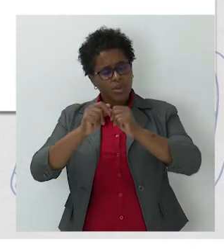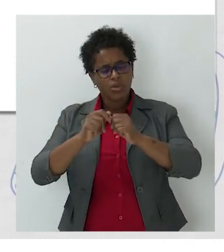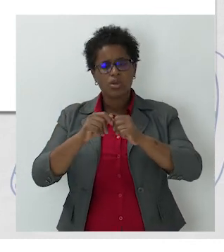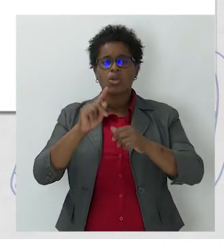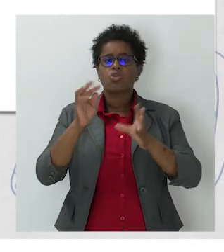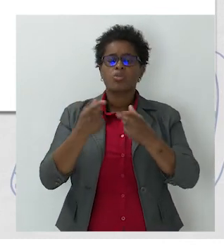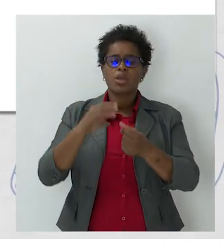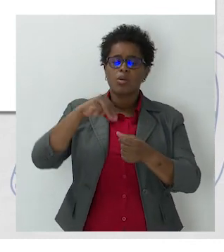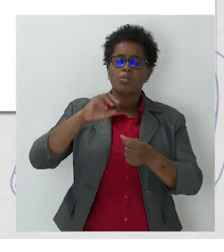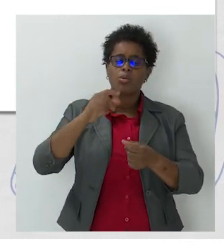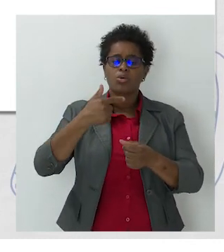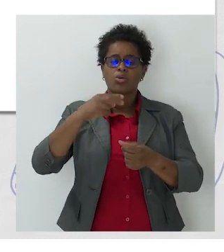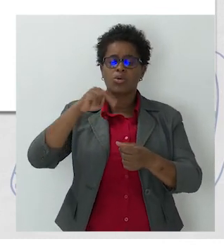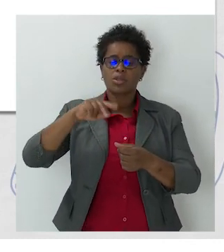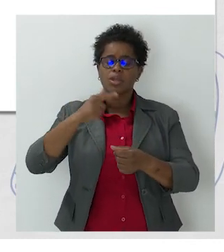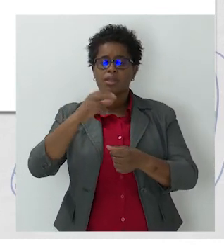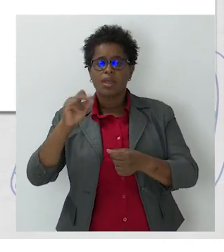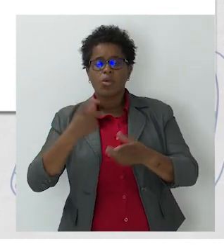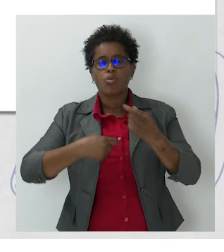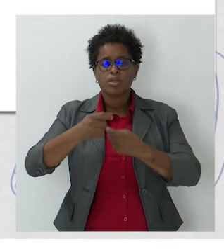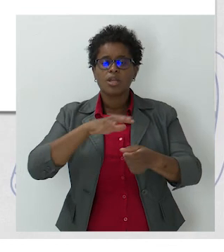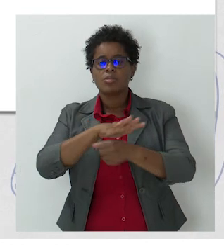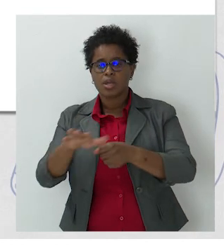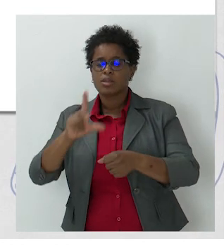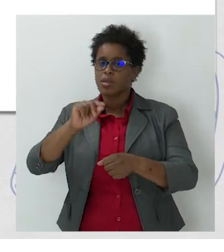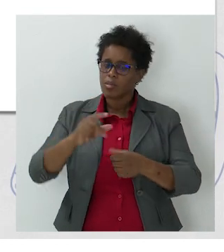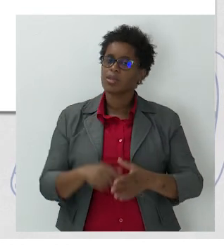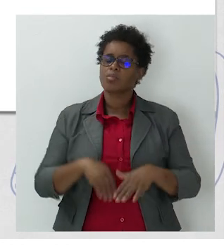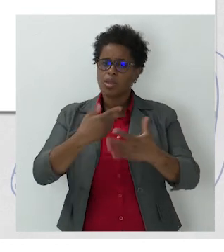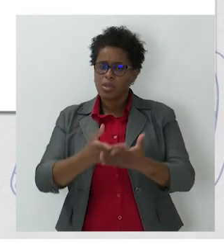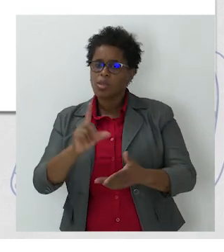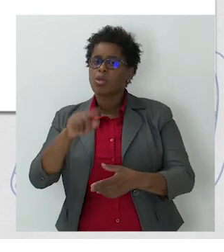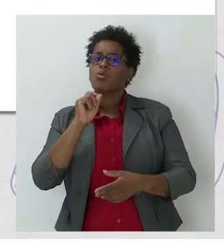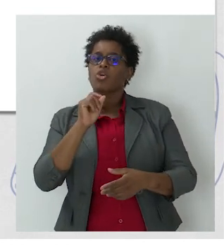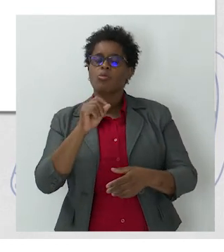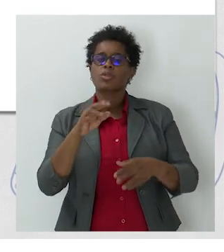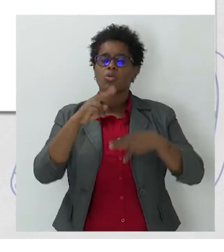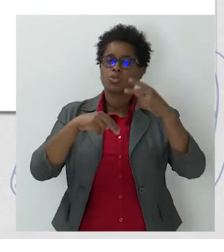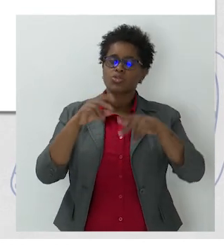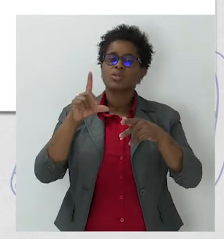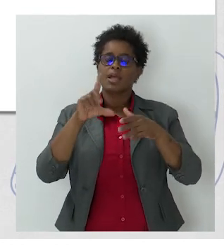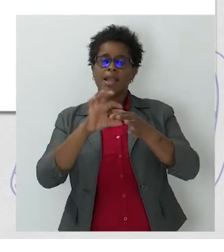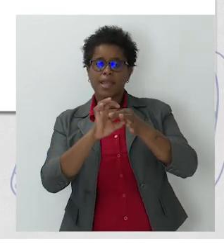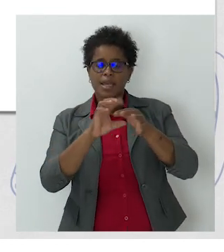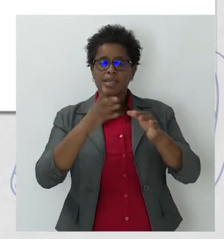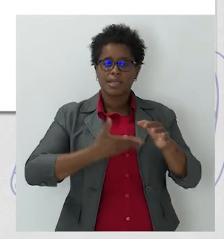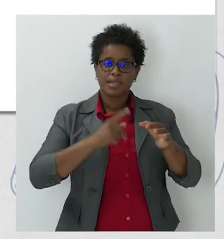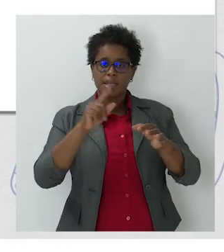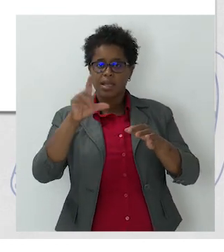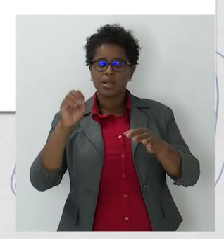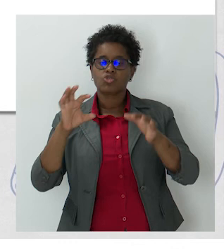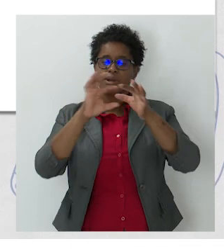e marítima. Também deu-se aquilo que nós chamamos da formação da Liga de Delos. Foi uma